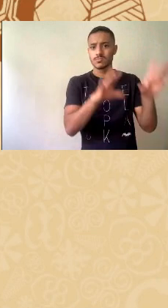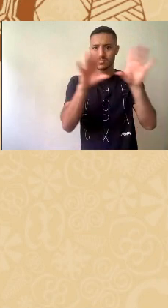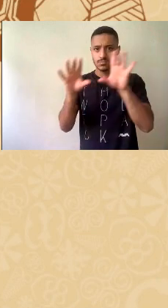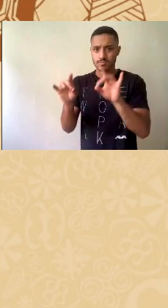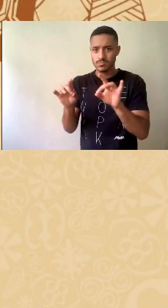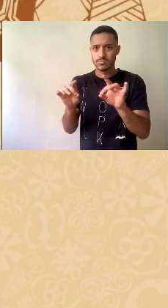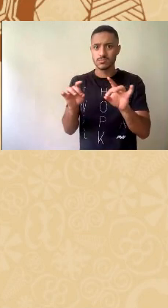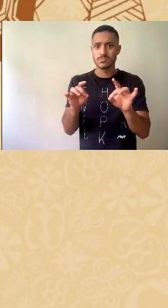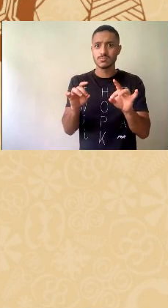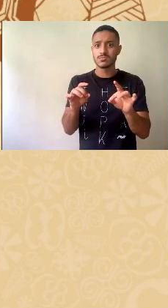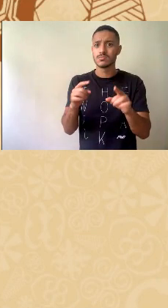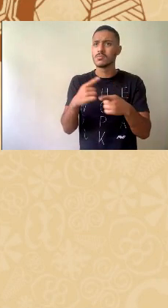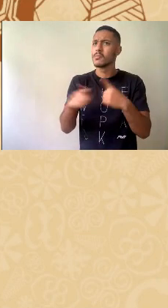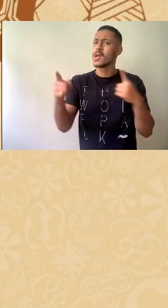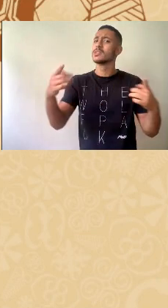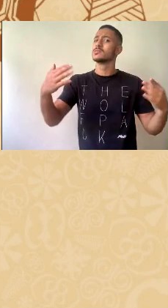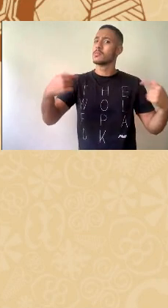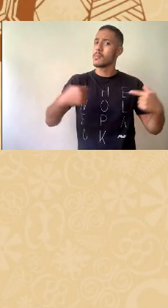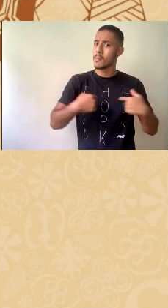Mas que, para mim,